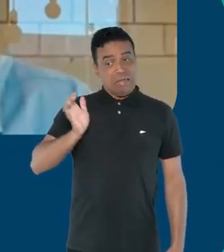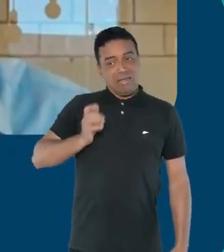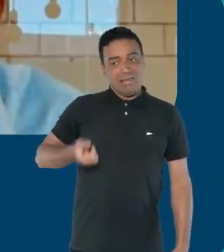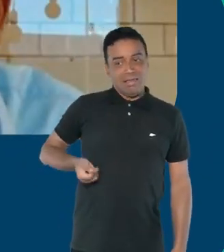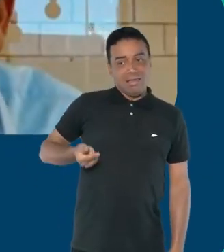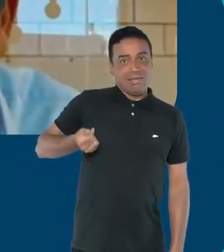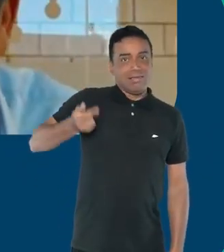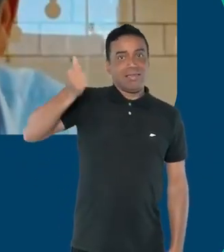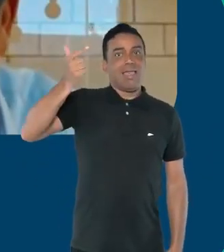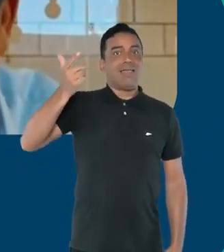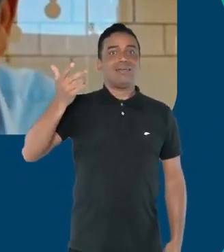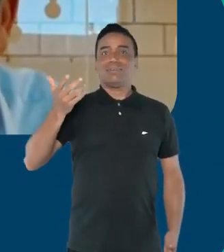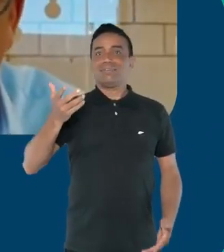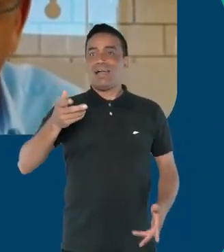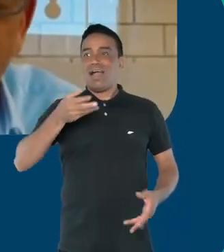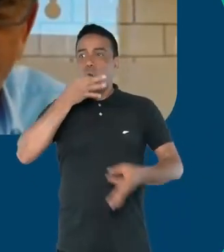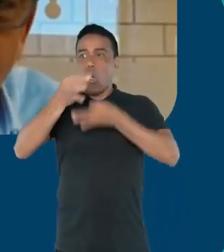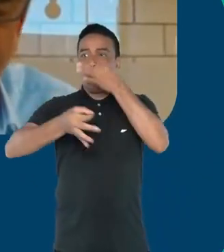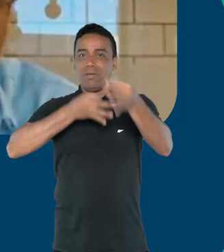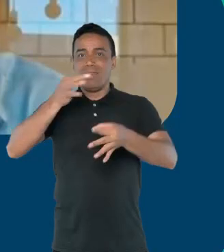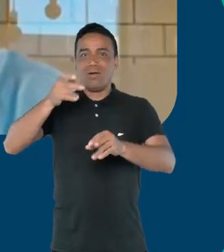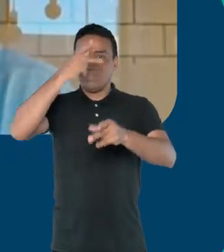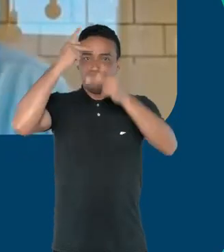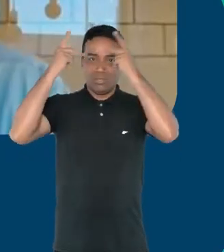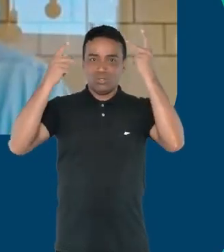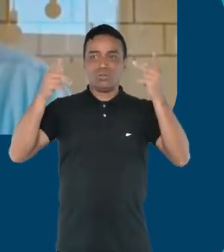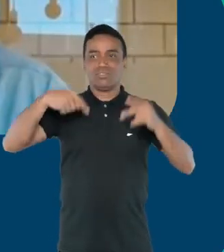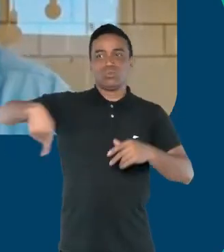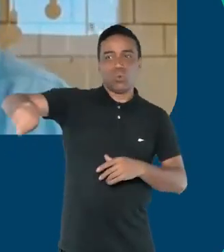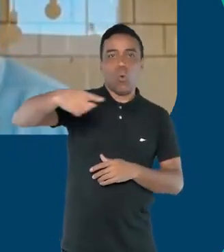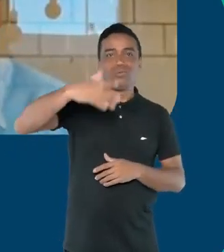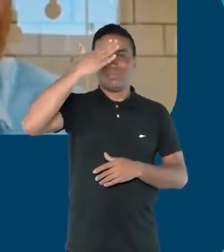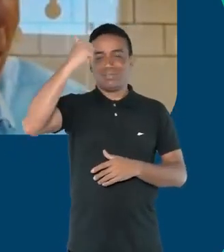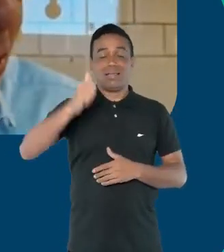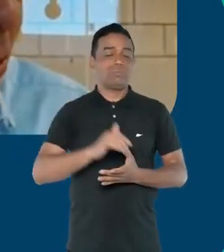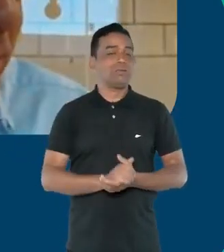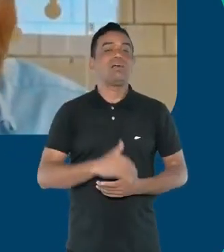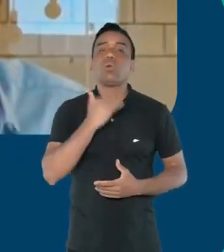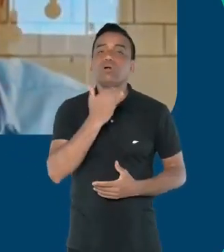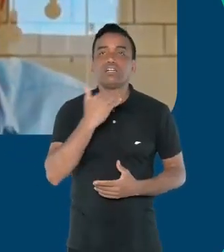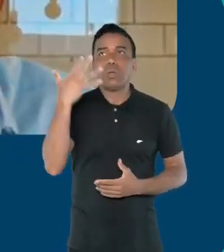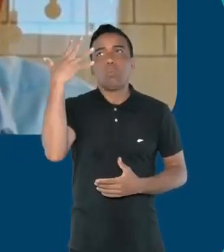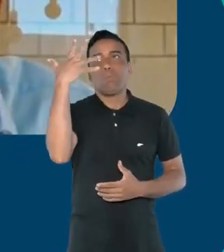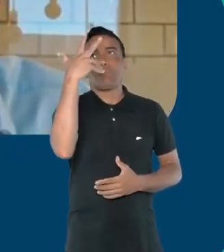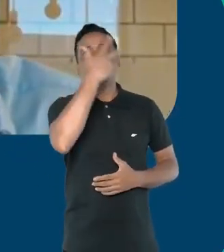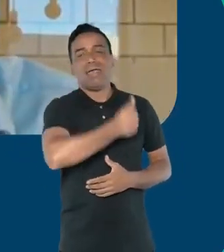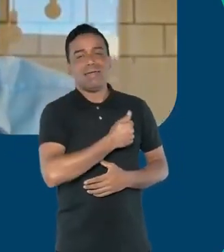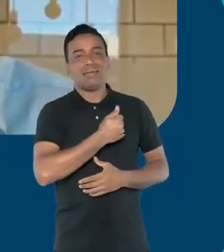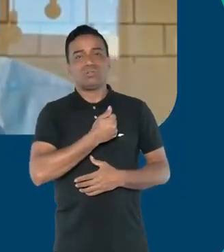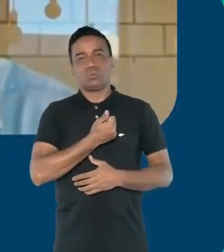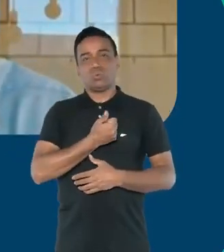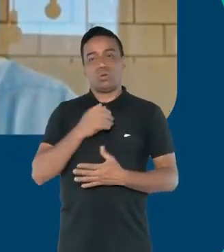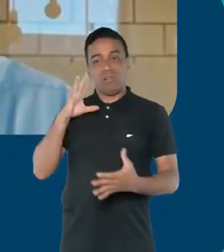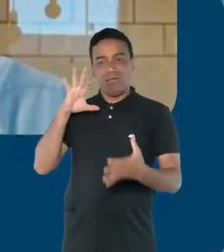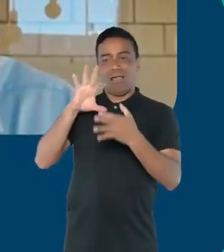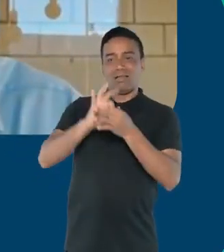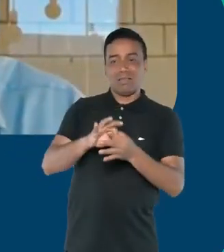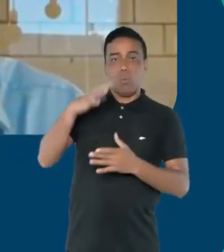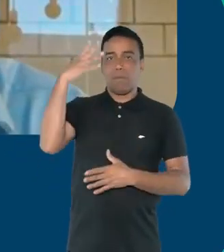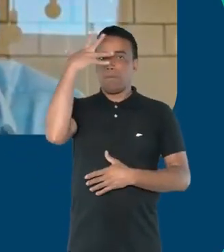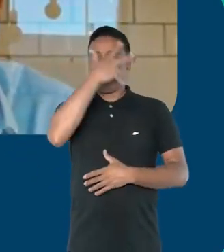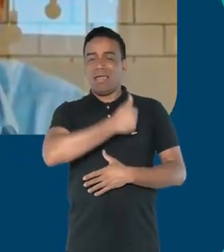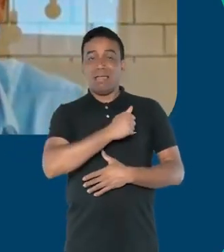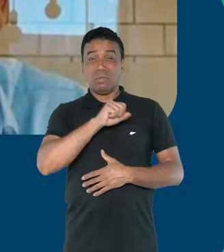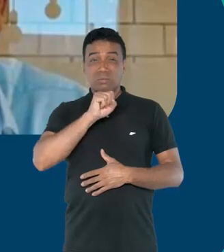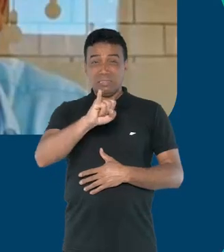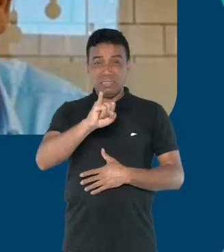tiver o aval da opinião alheia. Ou não adianta eu ser belo ou ter uma relação com o belo se esse belo